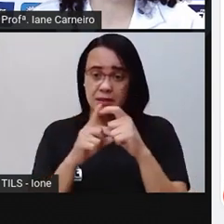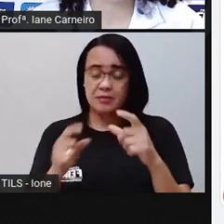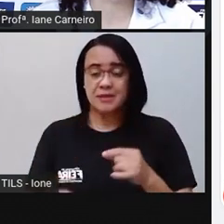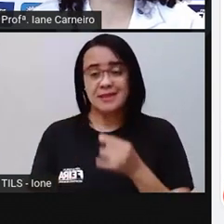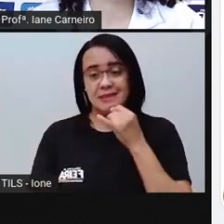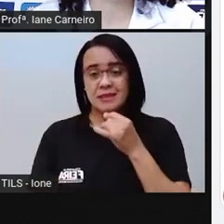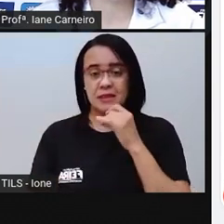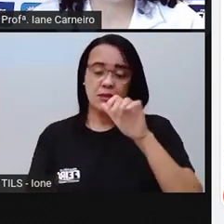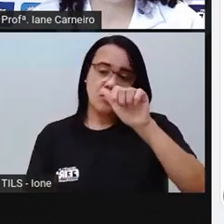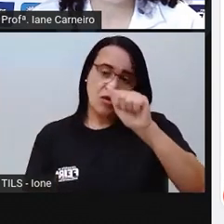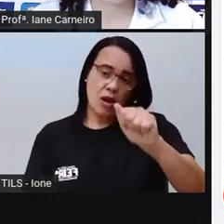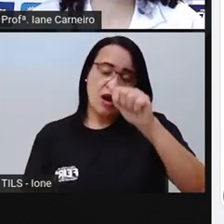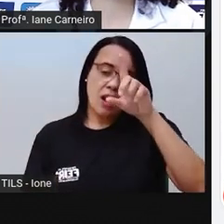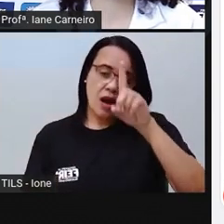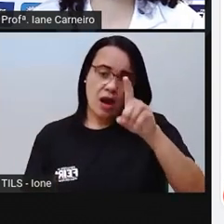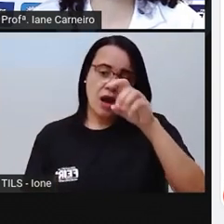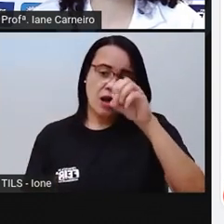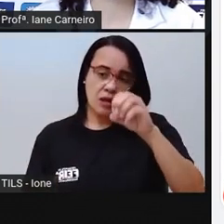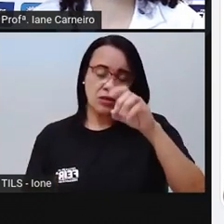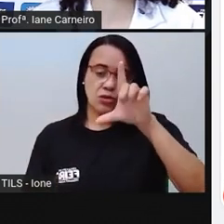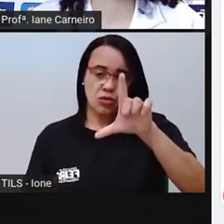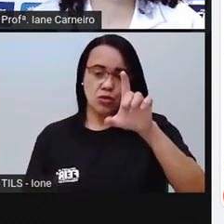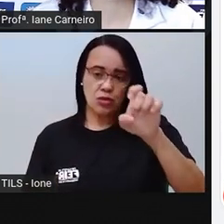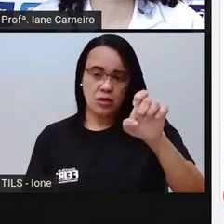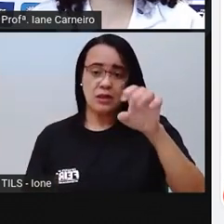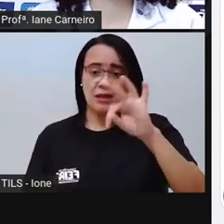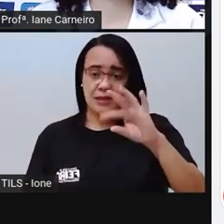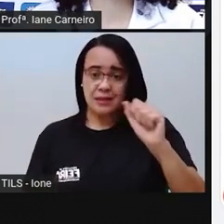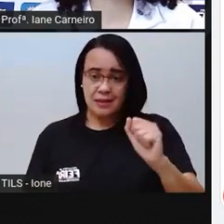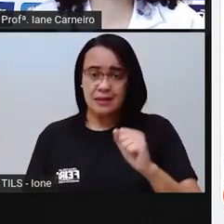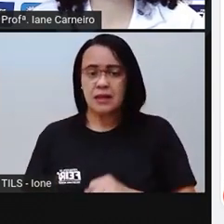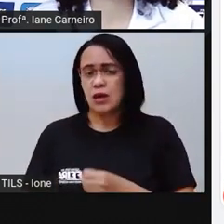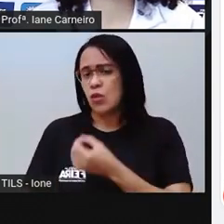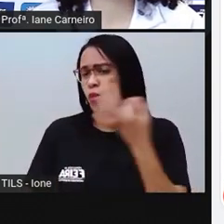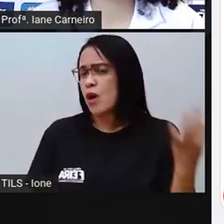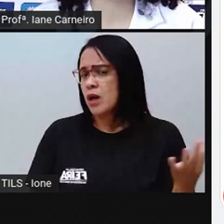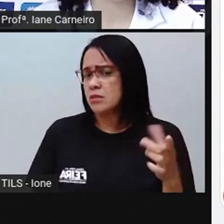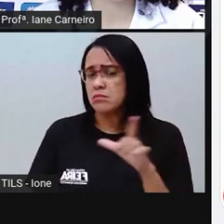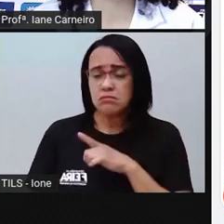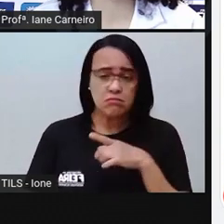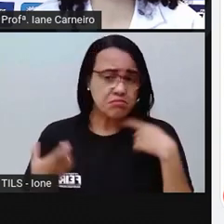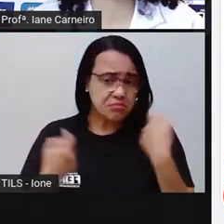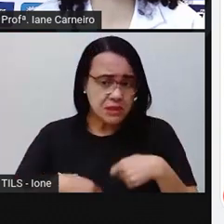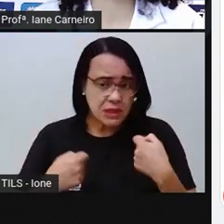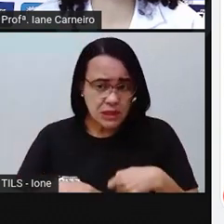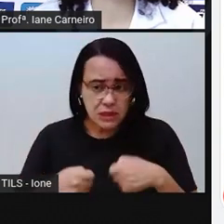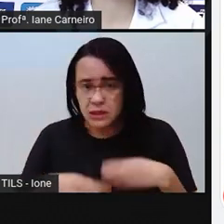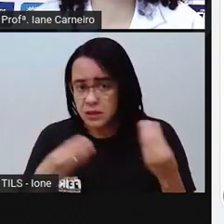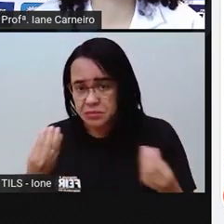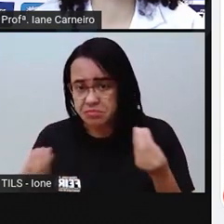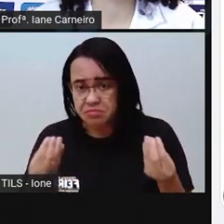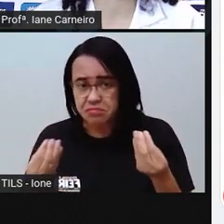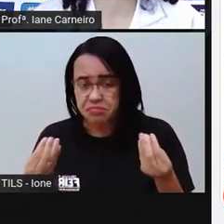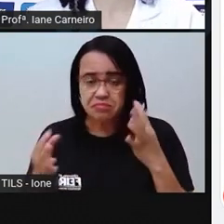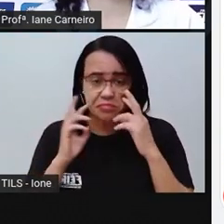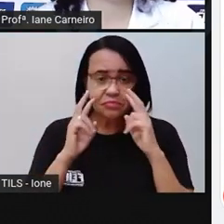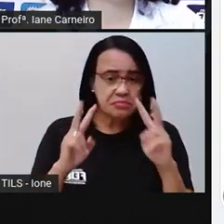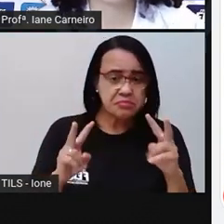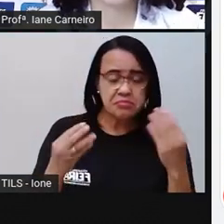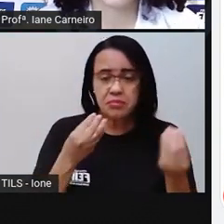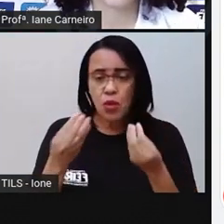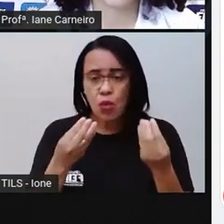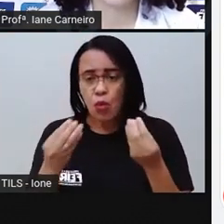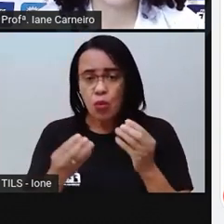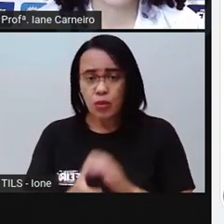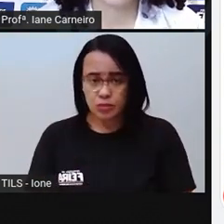fala aí com a Pro, adoleta, quantos pedacinhos é que a gente consegue observar nessa palavra?